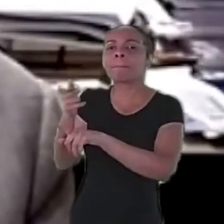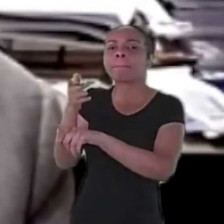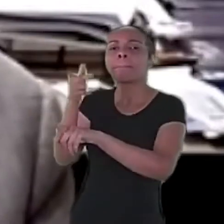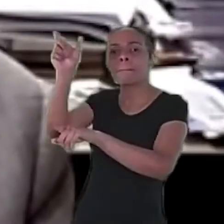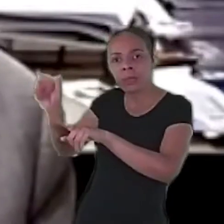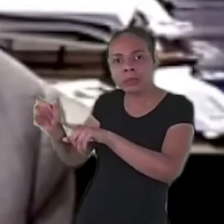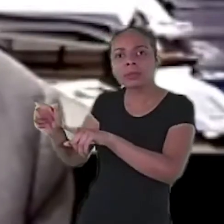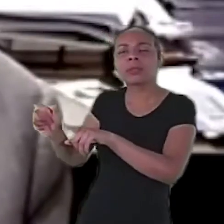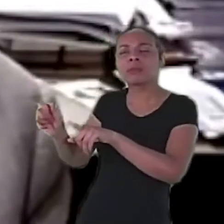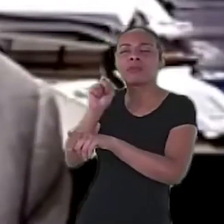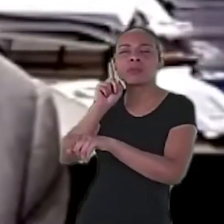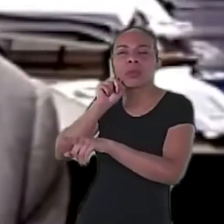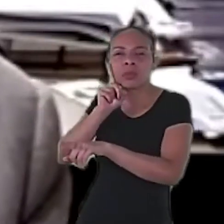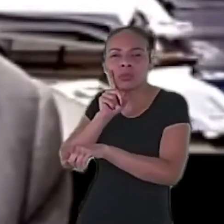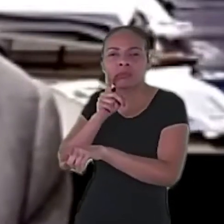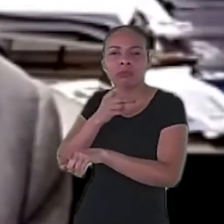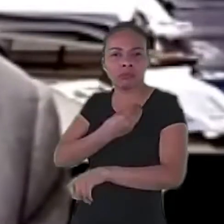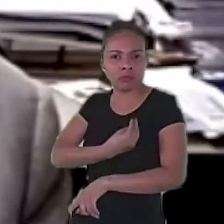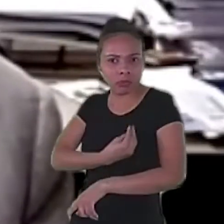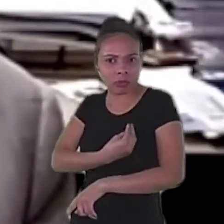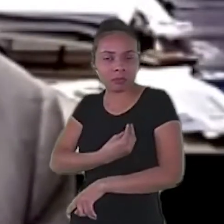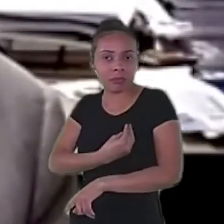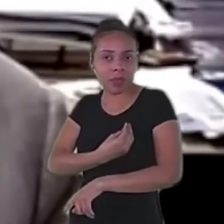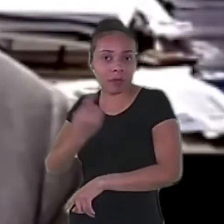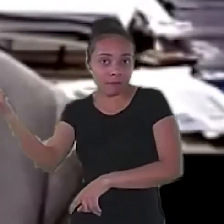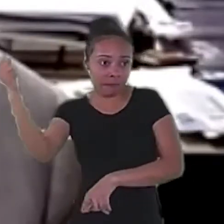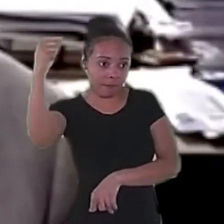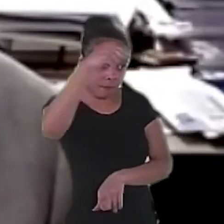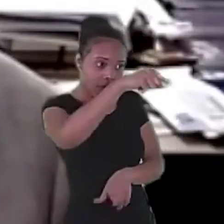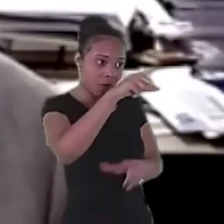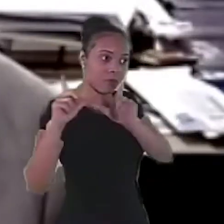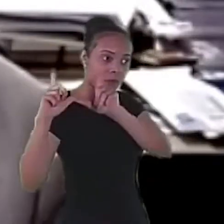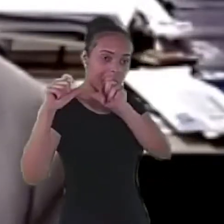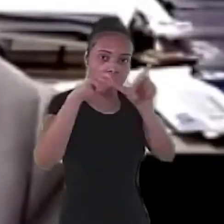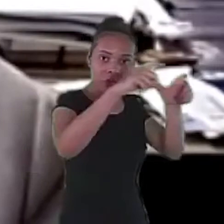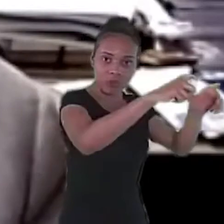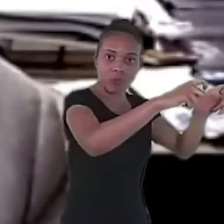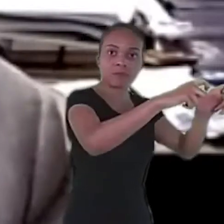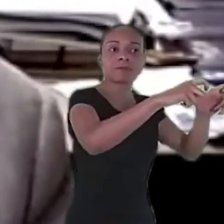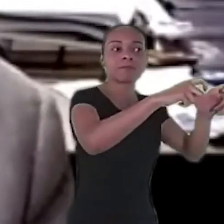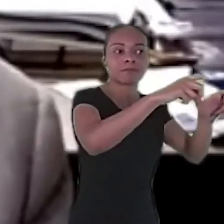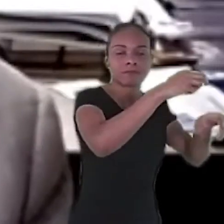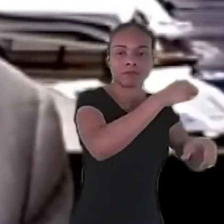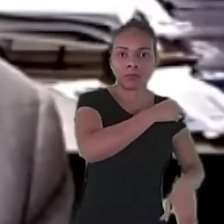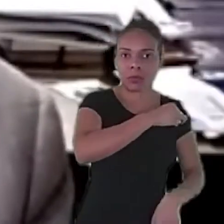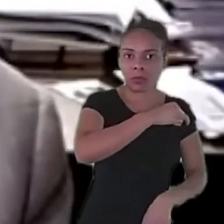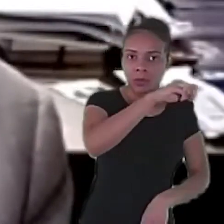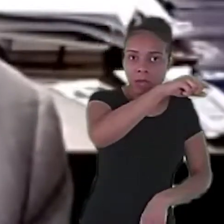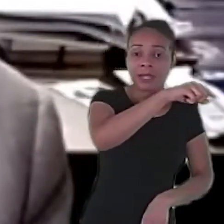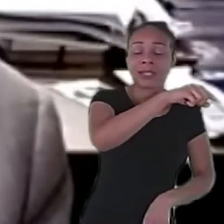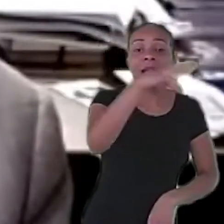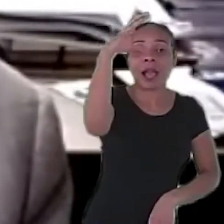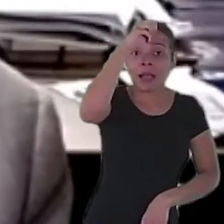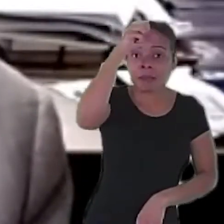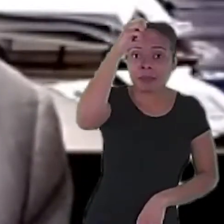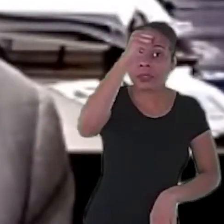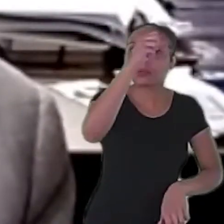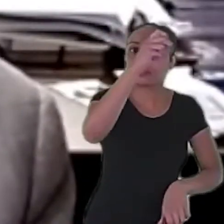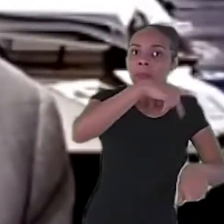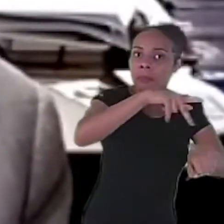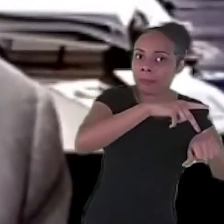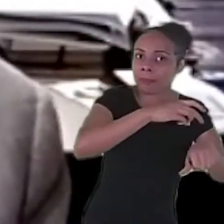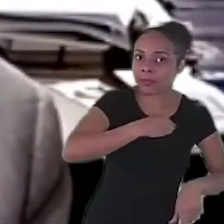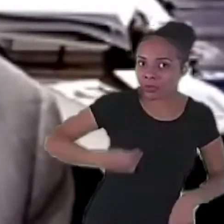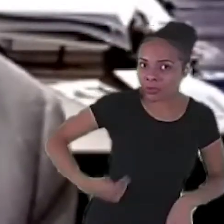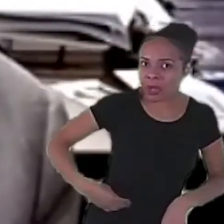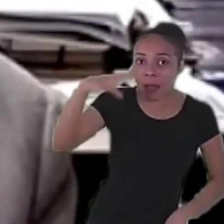em Taiwan para aprender chinês primeiro, e ele confessa que depois de 20 anos ele chegou à conclusão que ele não sabia chinês, ele não sabia mandarim,